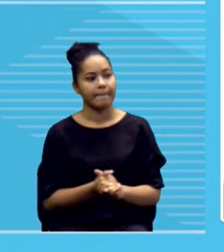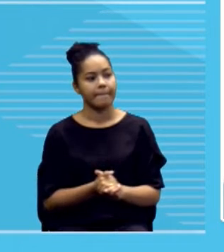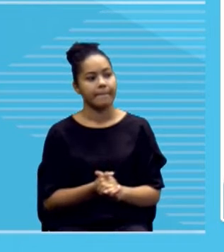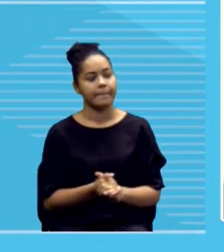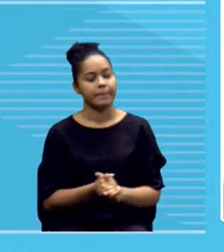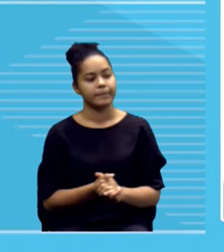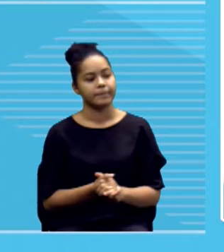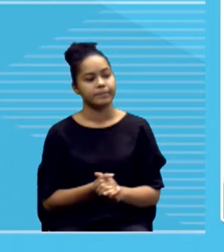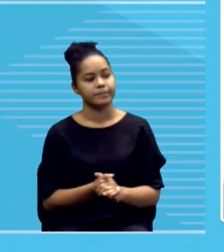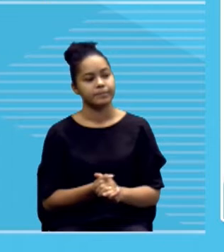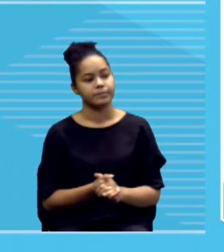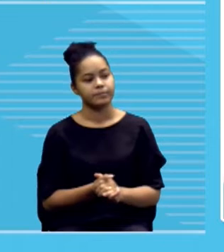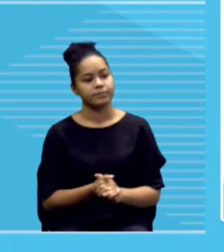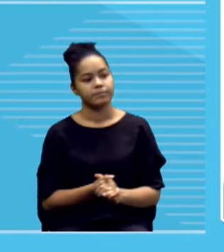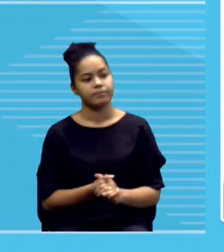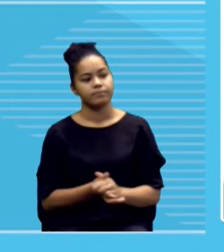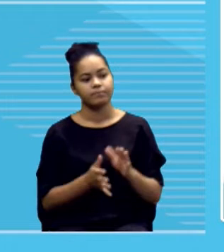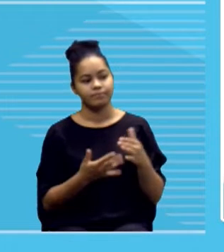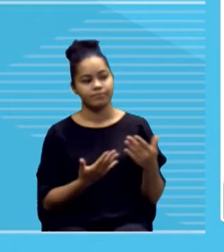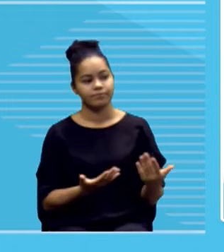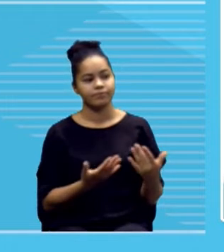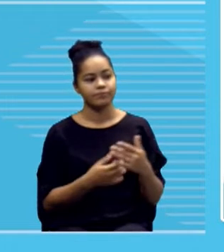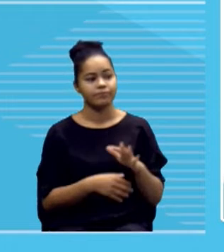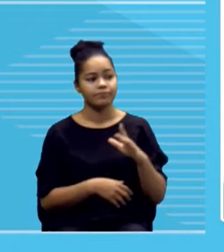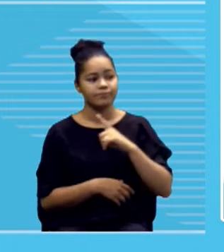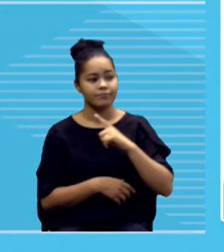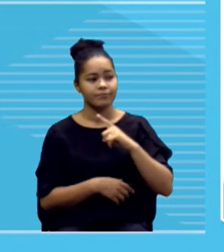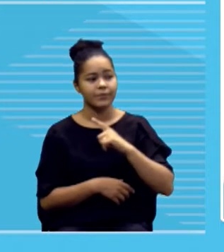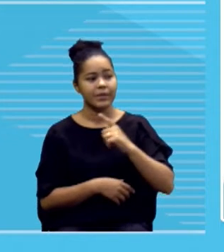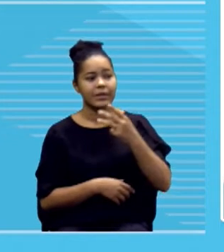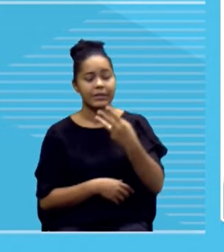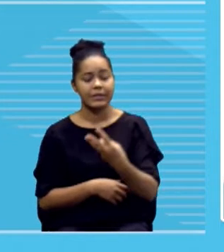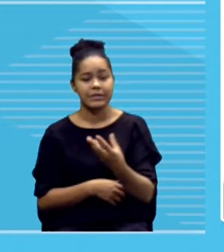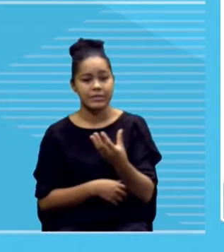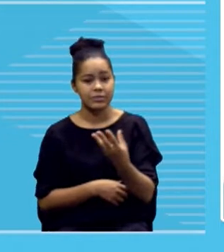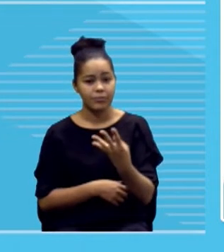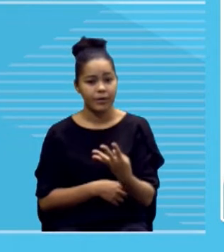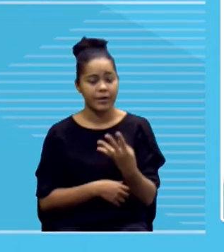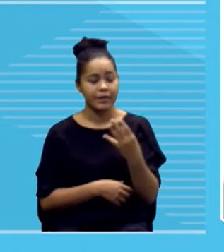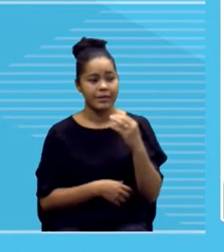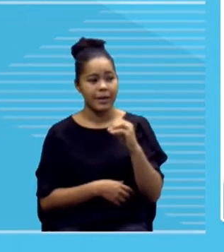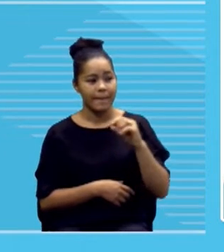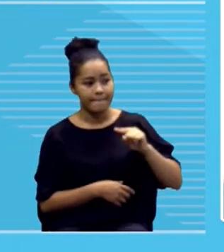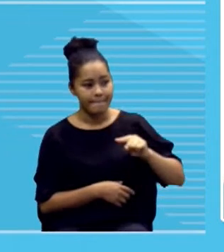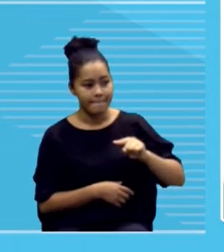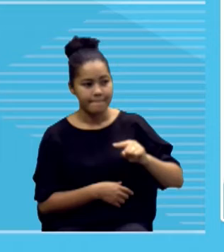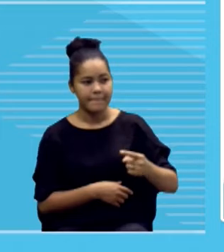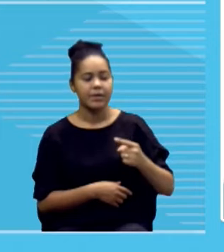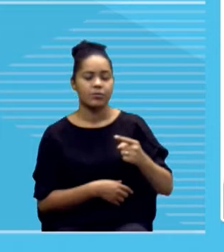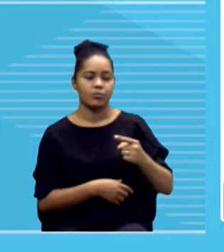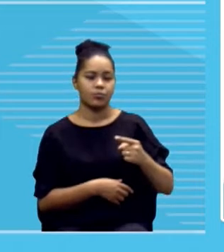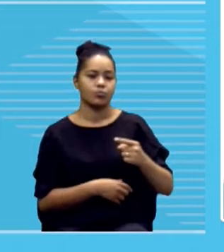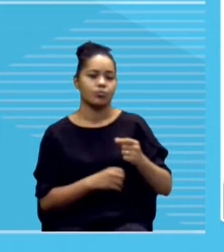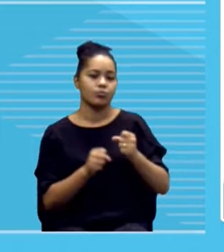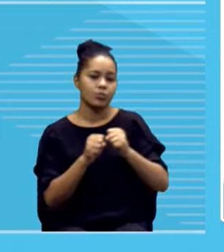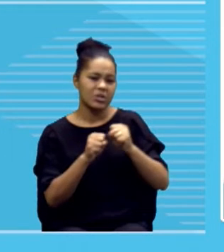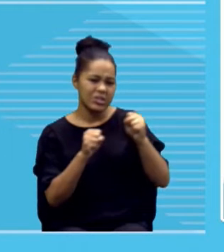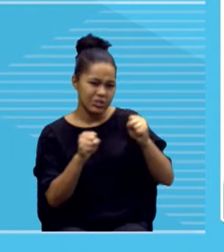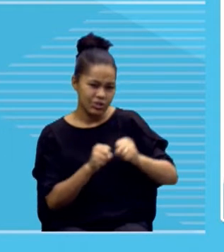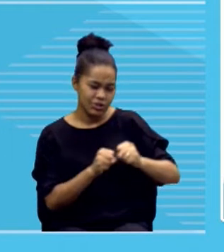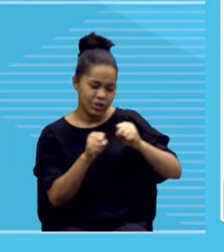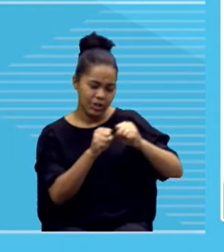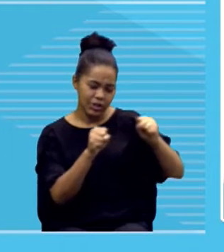340 mil mini-sistemas geradores de energia solar. Isso demonstra a grande capacidade geradora que